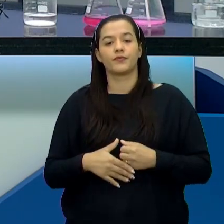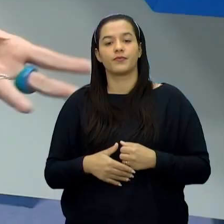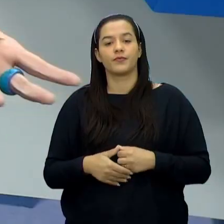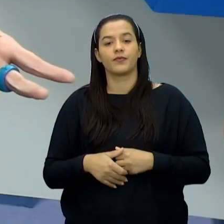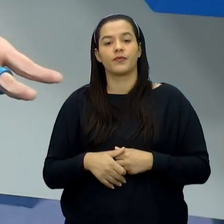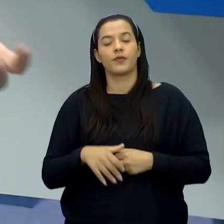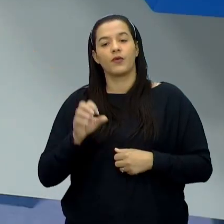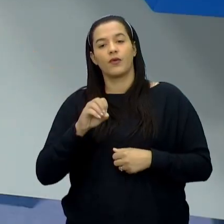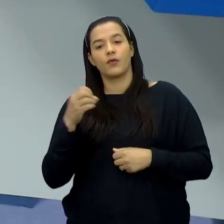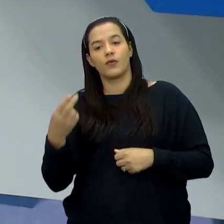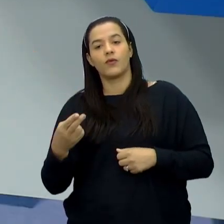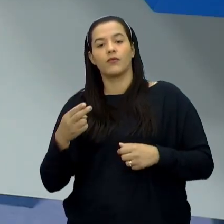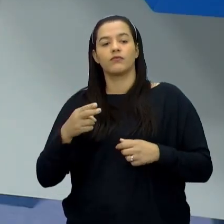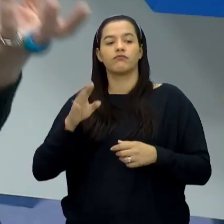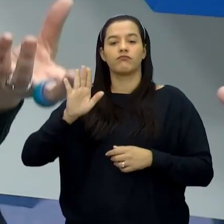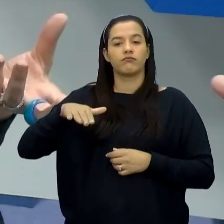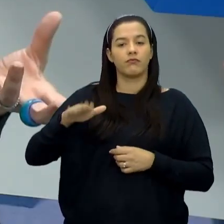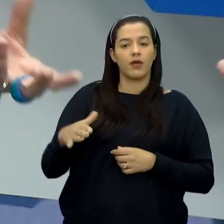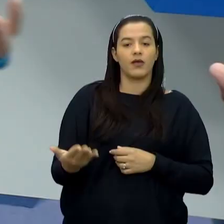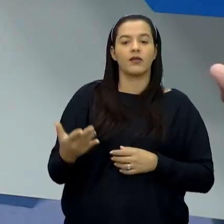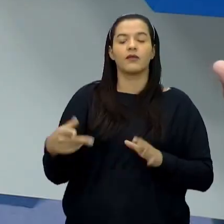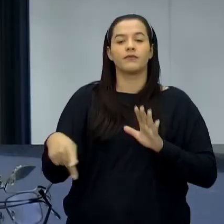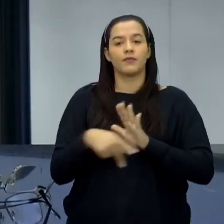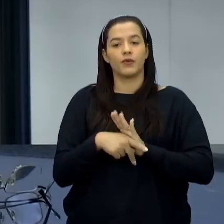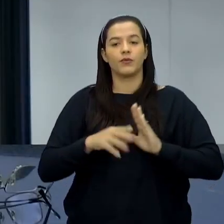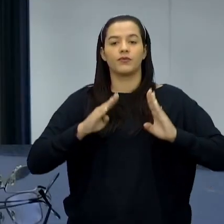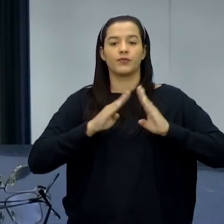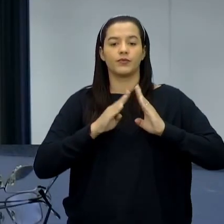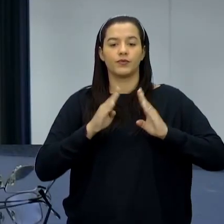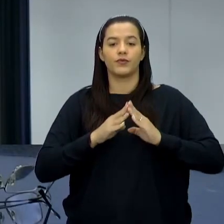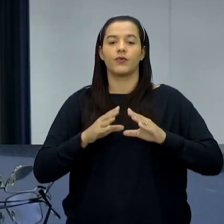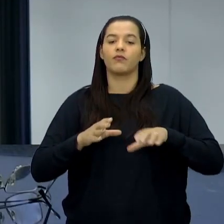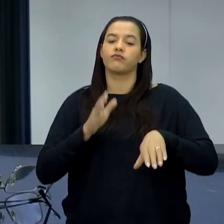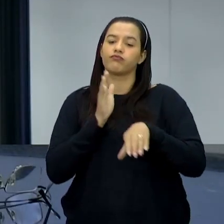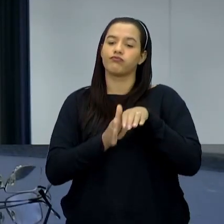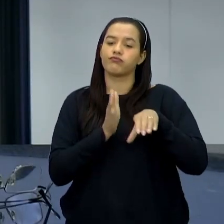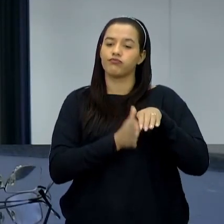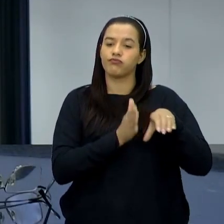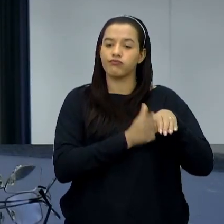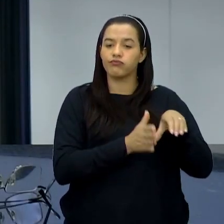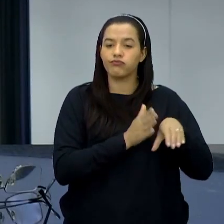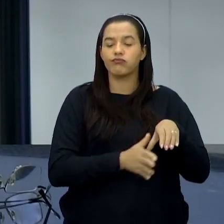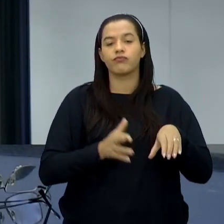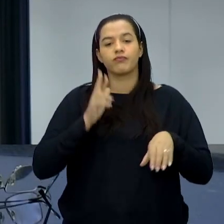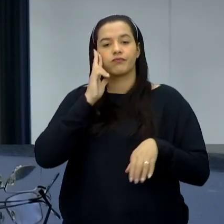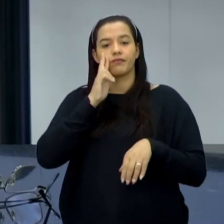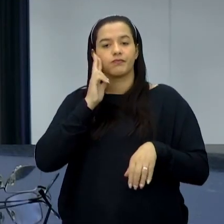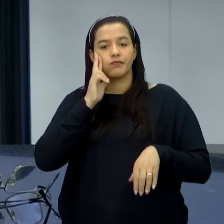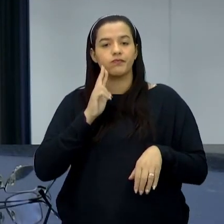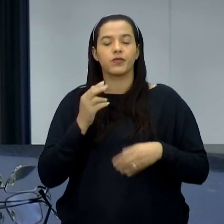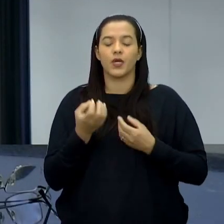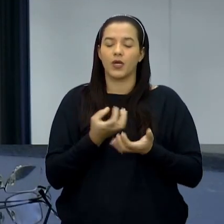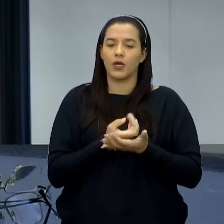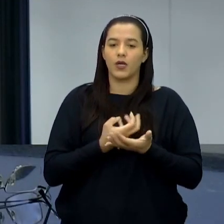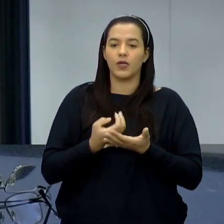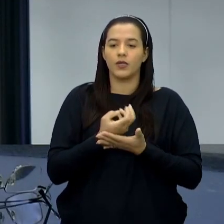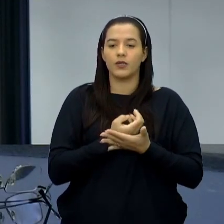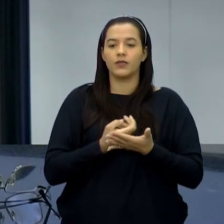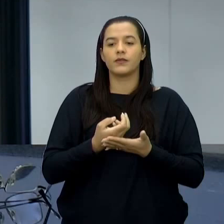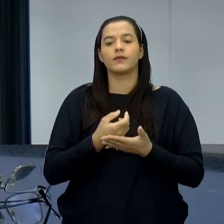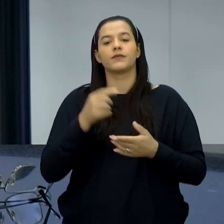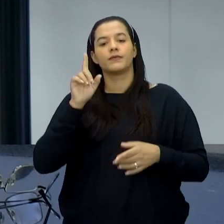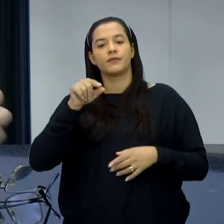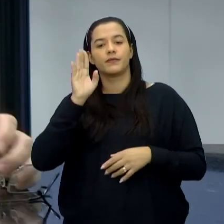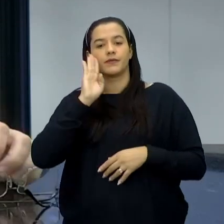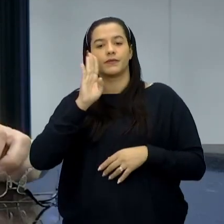material barato, até caseiro. Caseiro, repolho roxo, que é um indicador ácido base muito legal, e